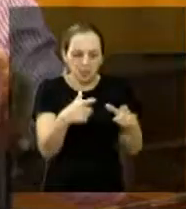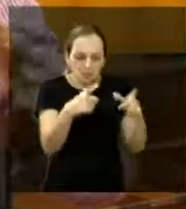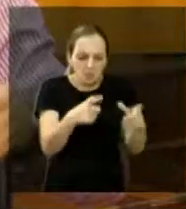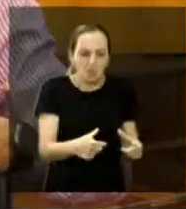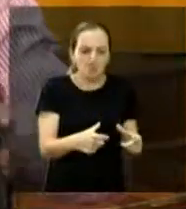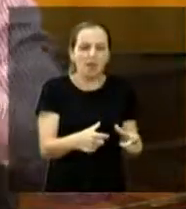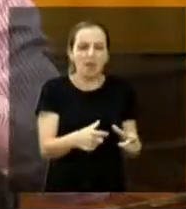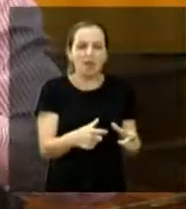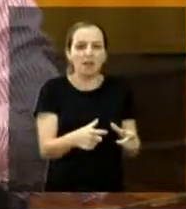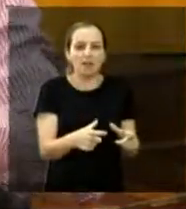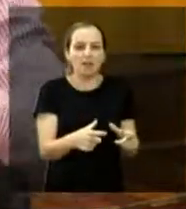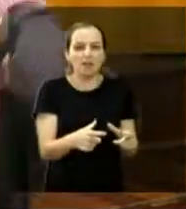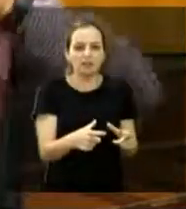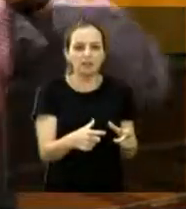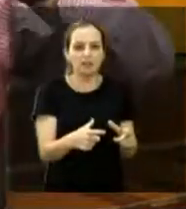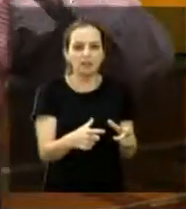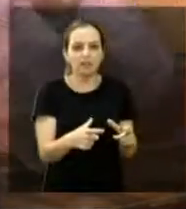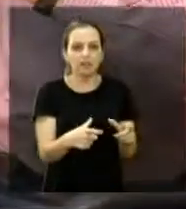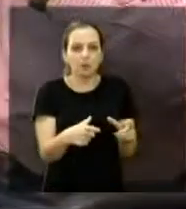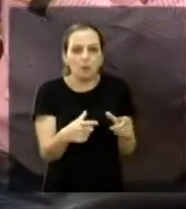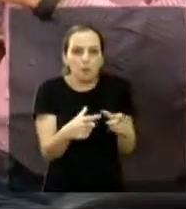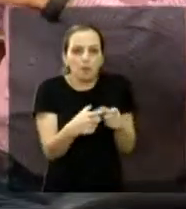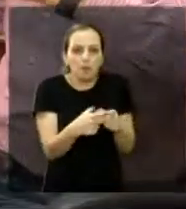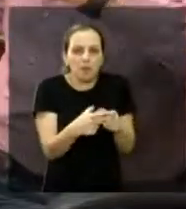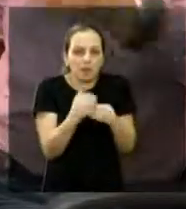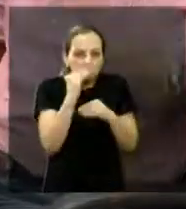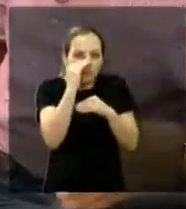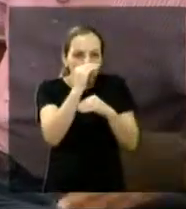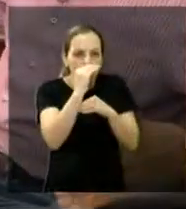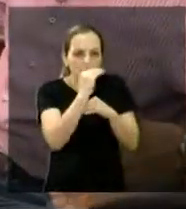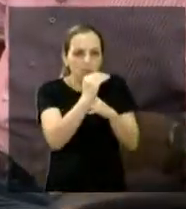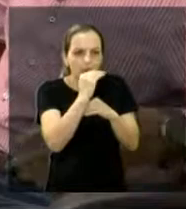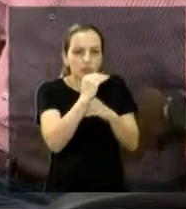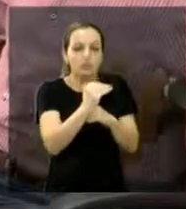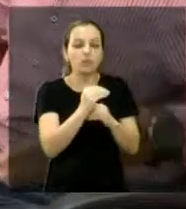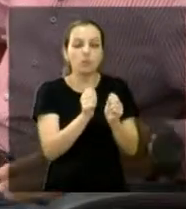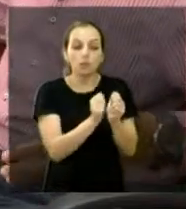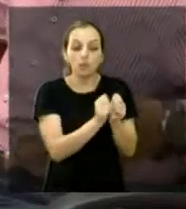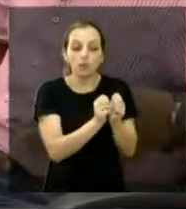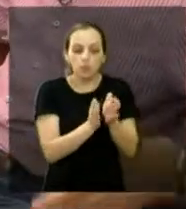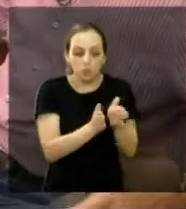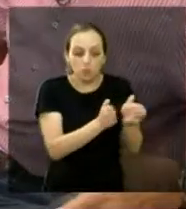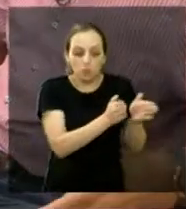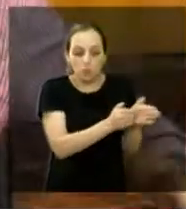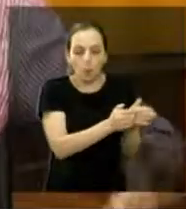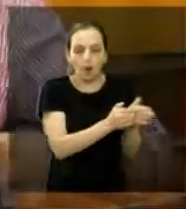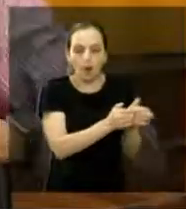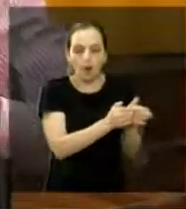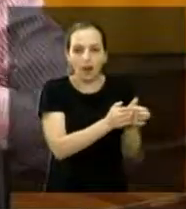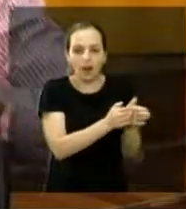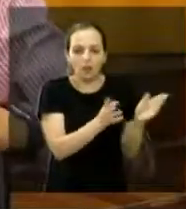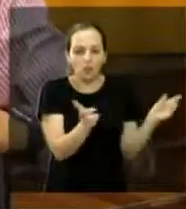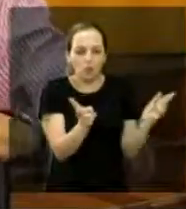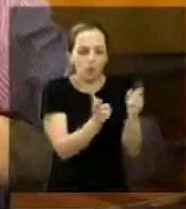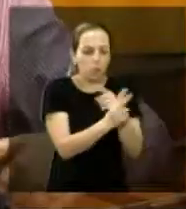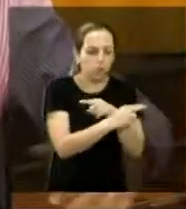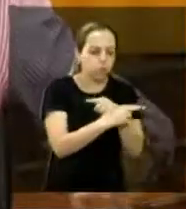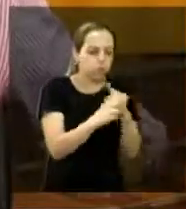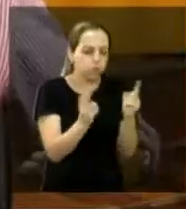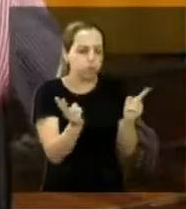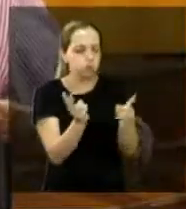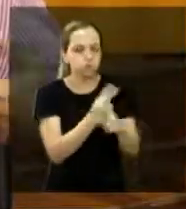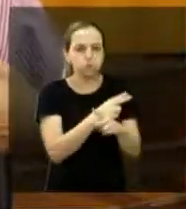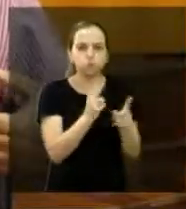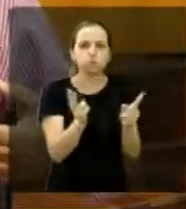lugarzinho que eles... É um cobertinho com lona. Só que do lado onde eu estava, a lona estava solta e um vento infernal. Então